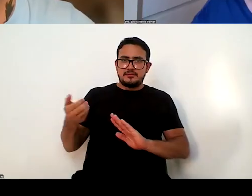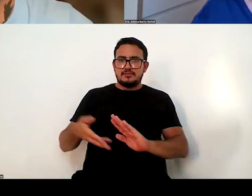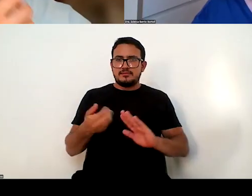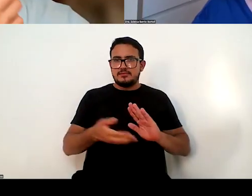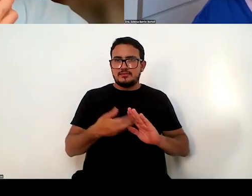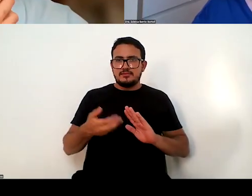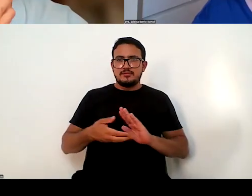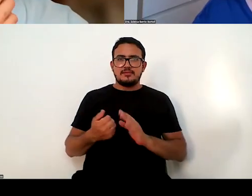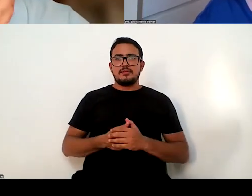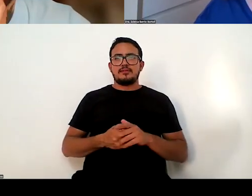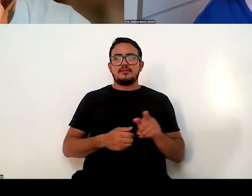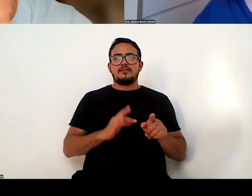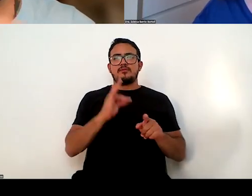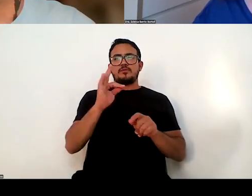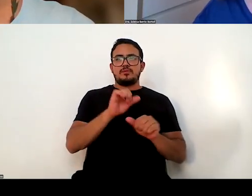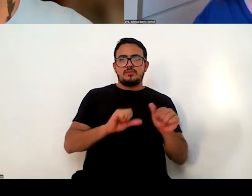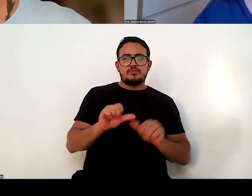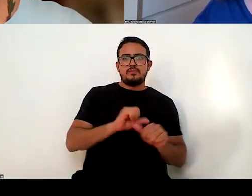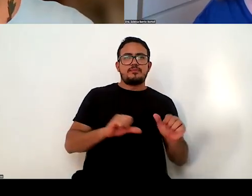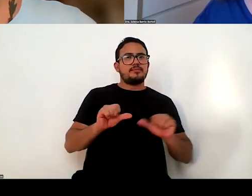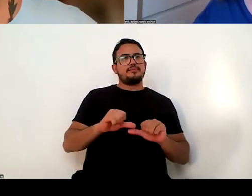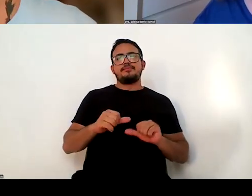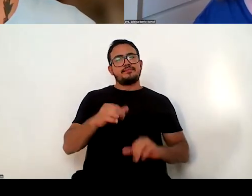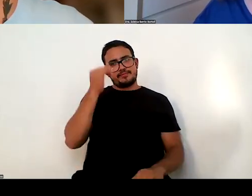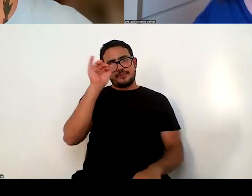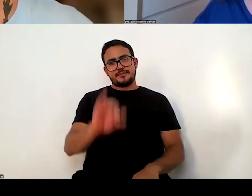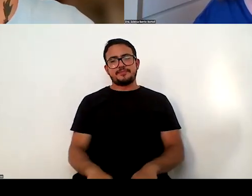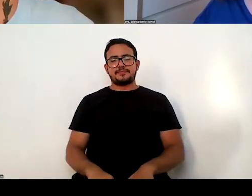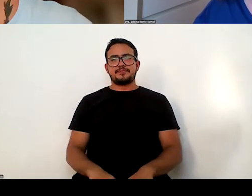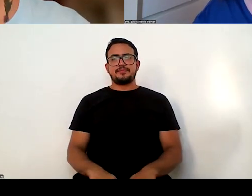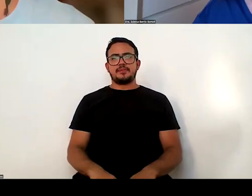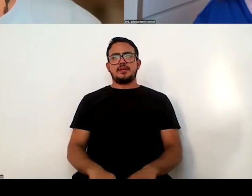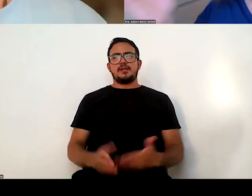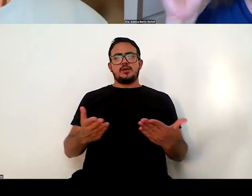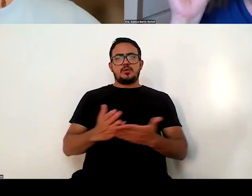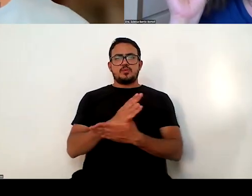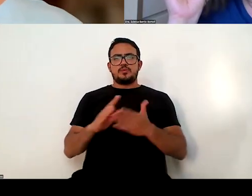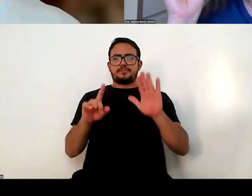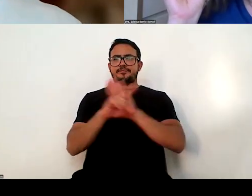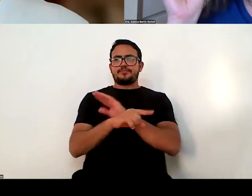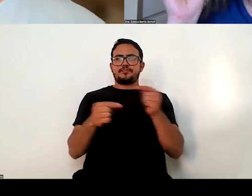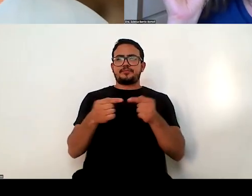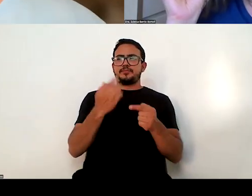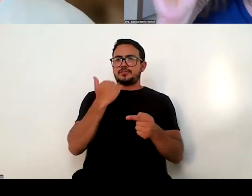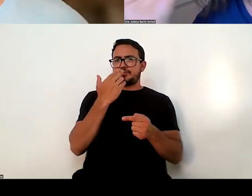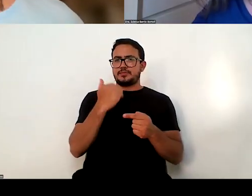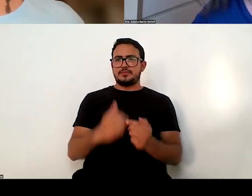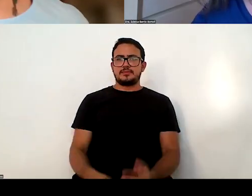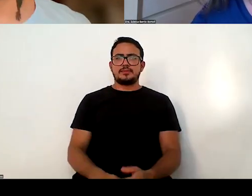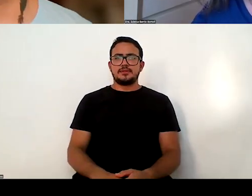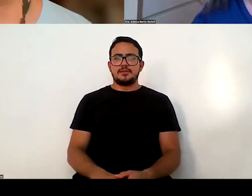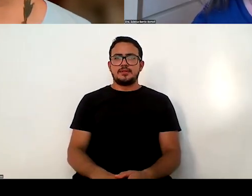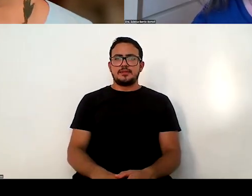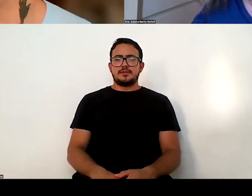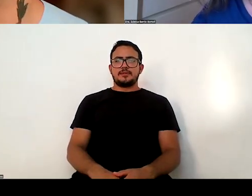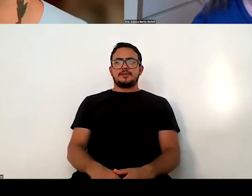uma transformação maligna. certo. Tem agora algumas perguntas com relação à alimentação. A gente percebe aqui no histórico,